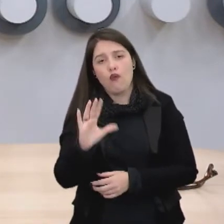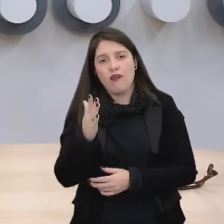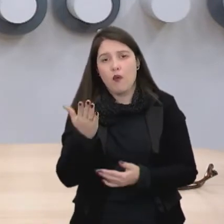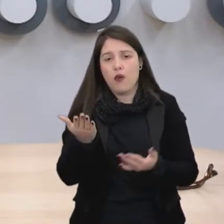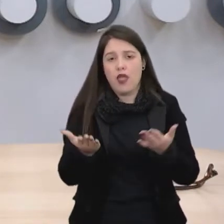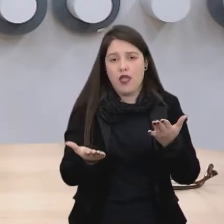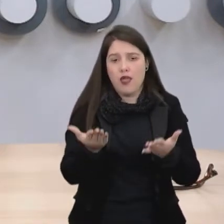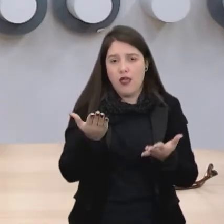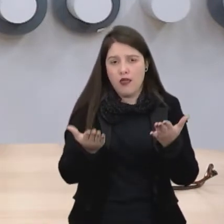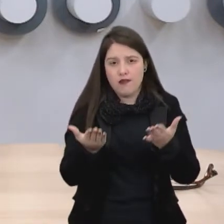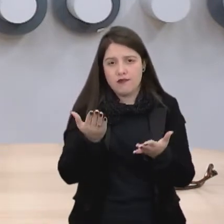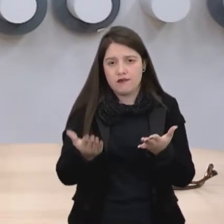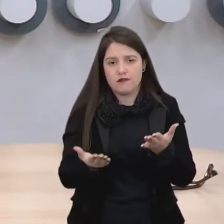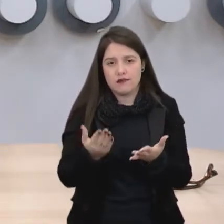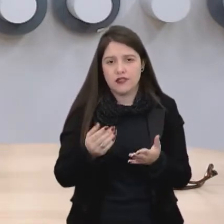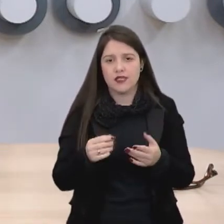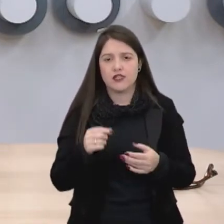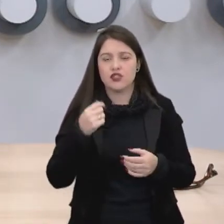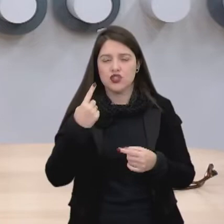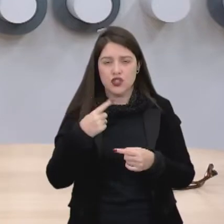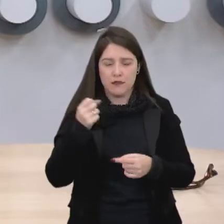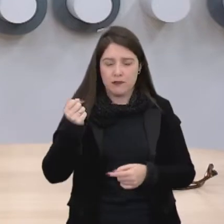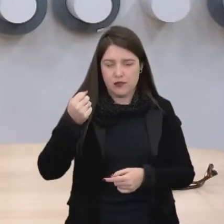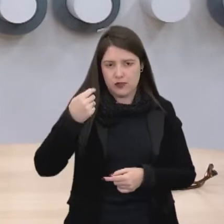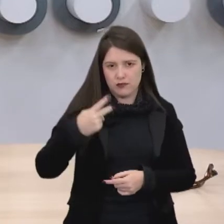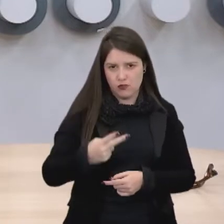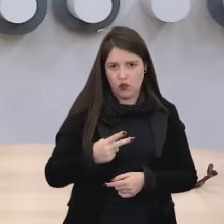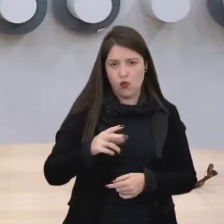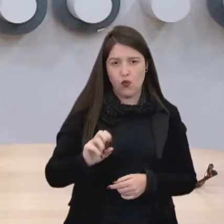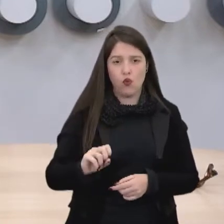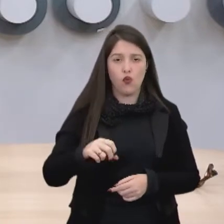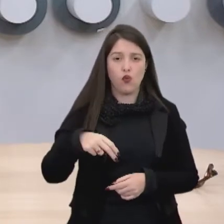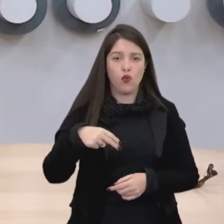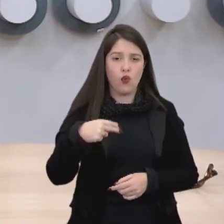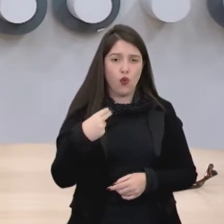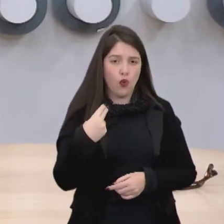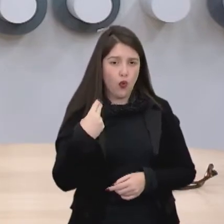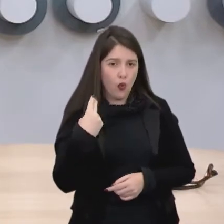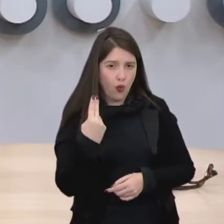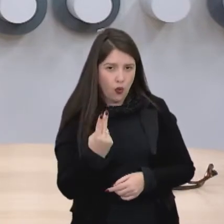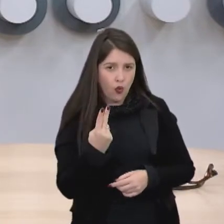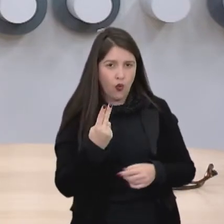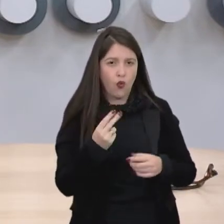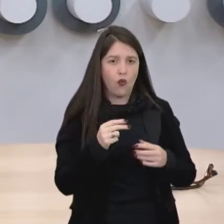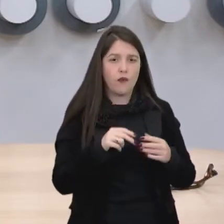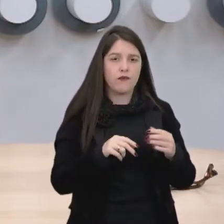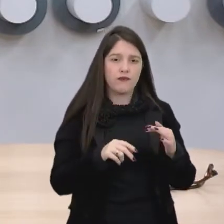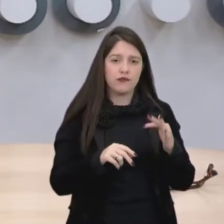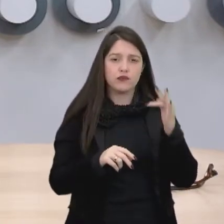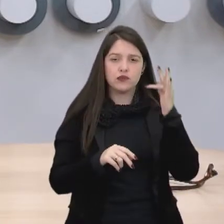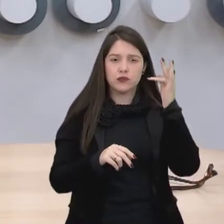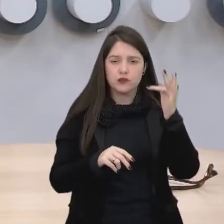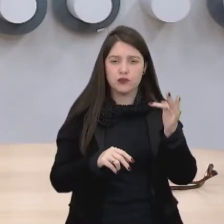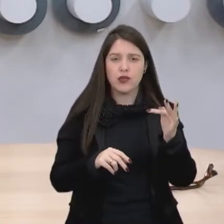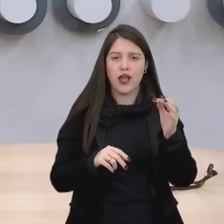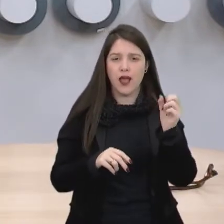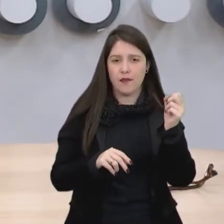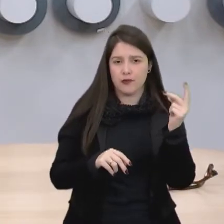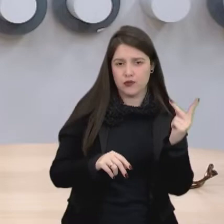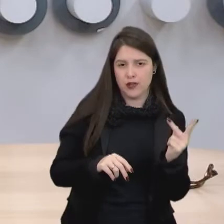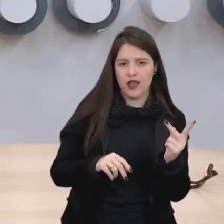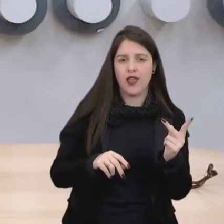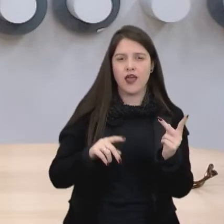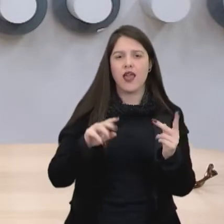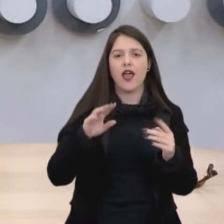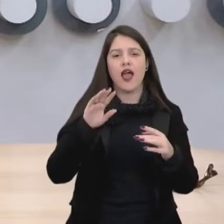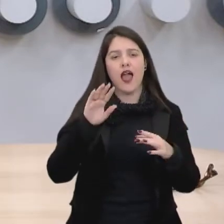equilíbrio entre gastos de aposentadoria com o que se arrecada para futuras aposentadorias, a